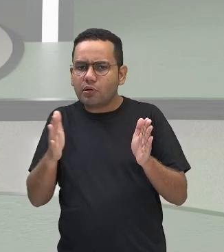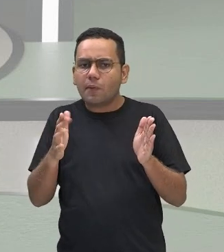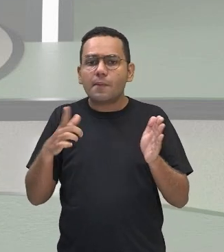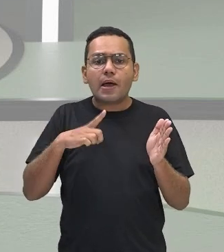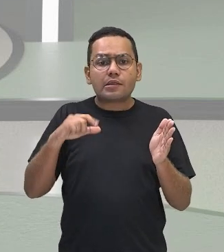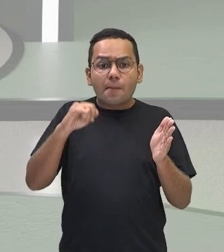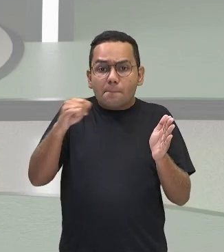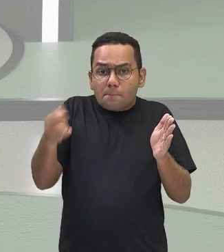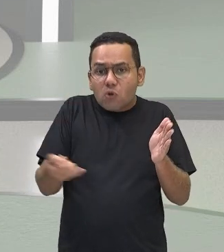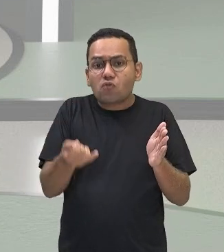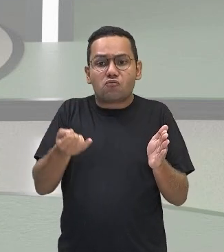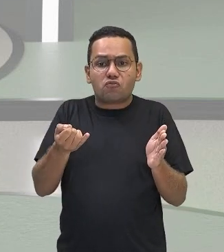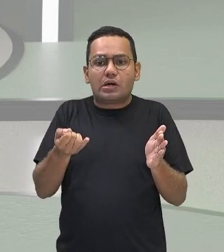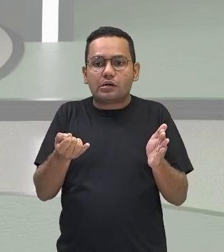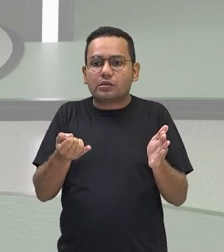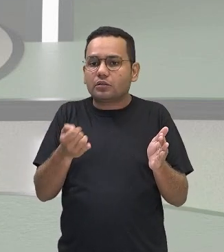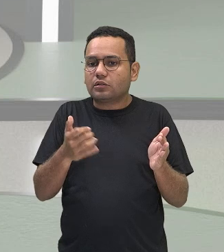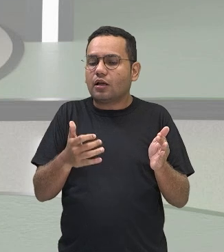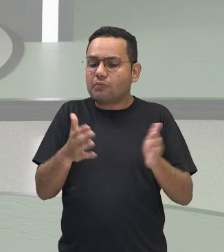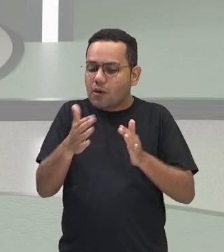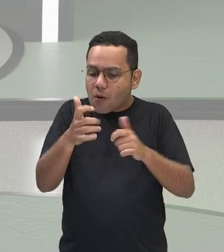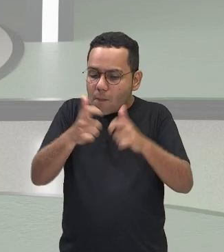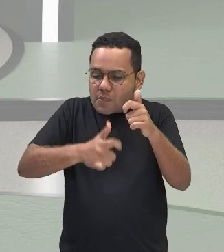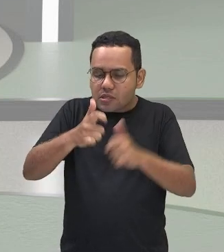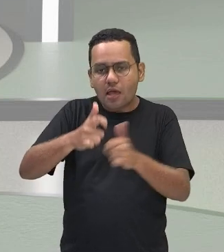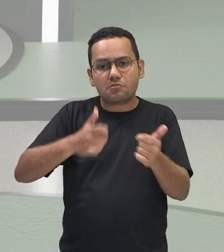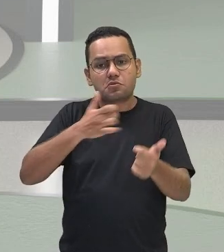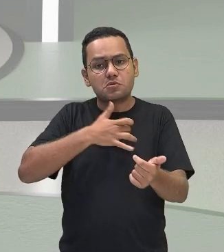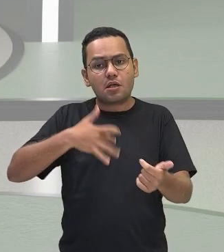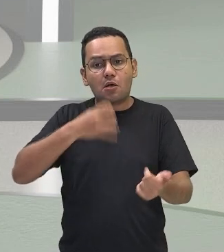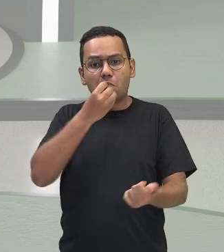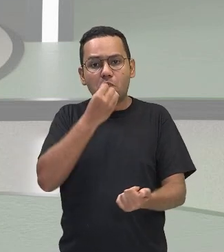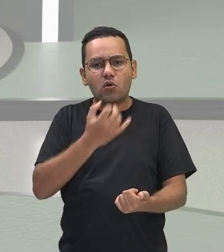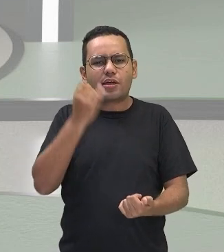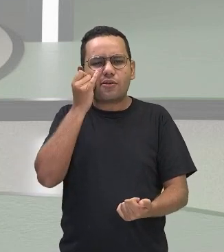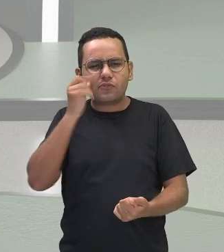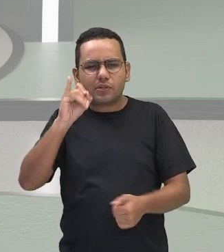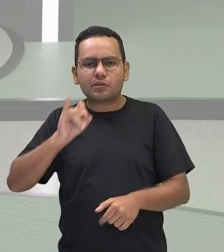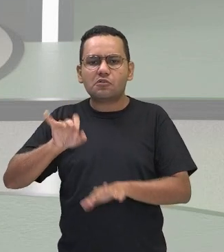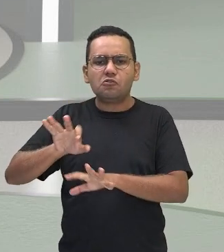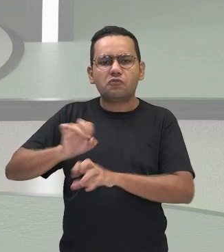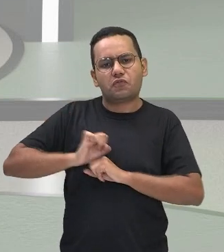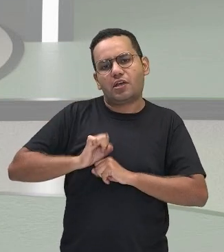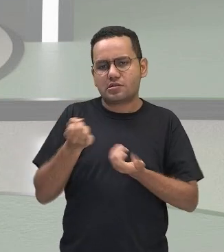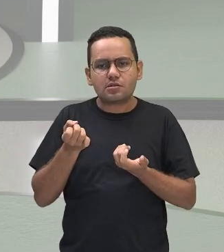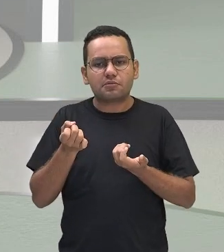a sexualidade de maneira saudável, evitando riscos como